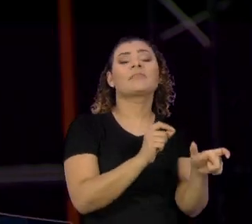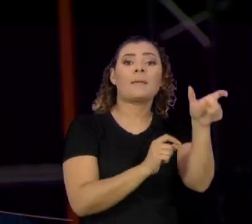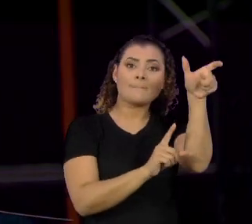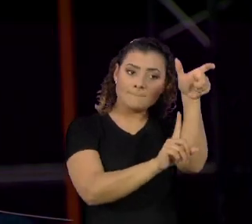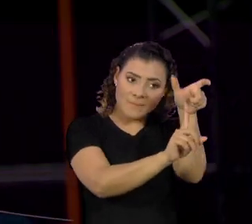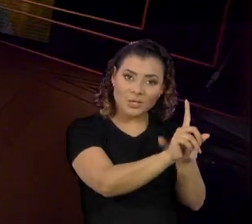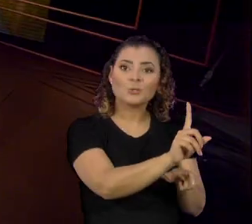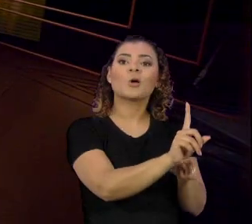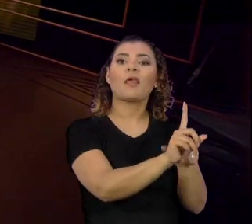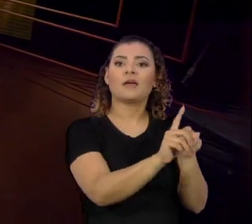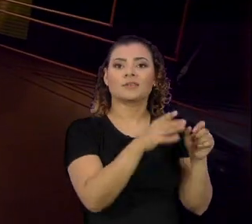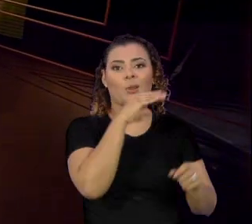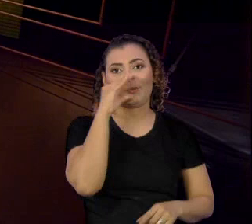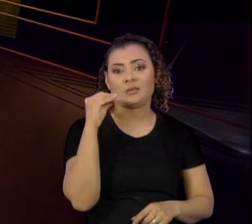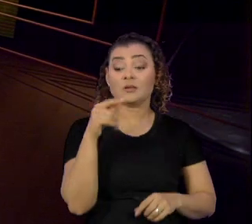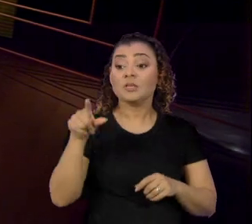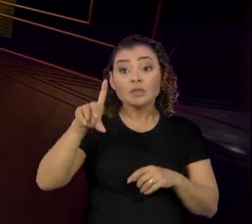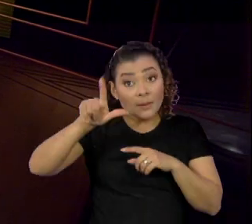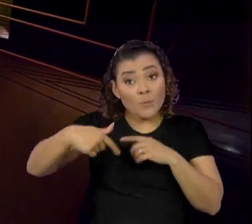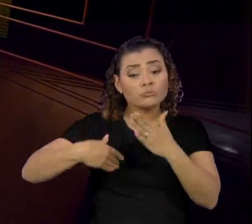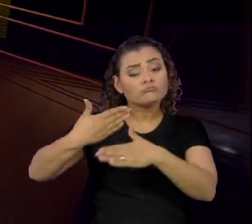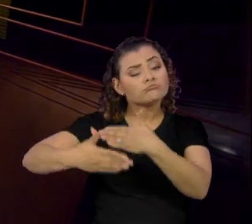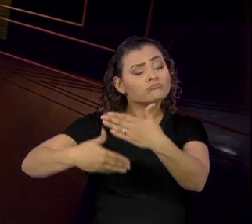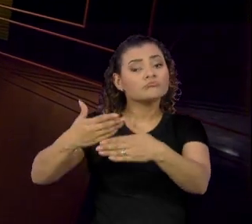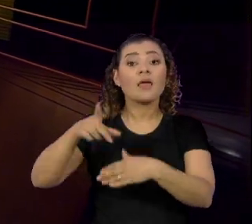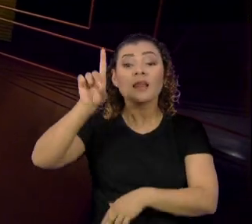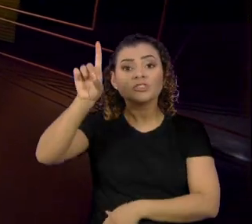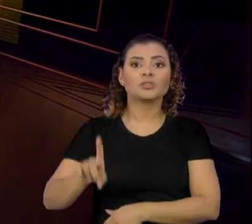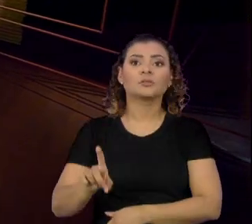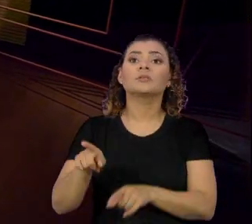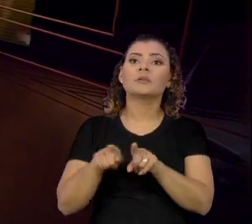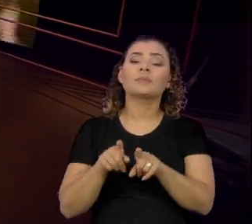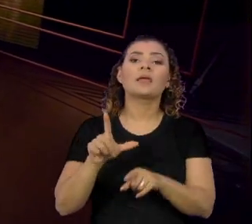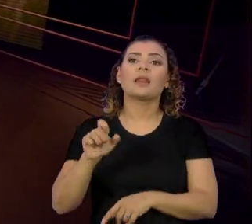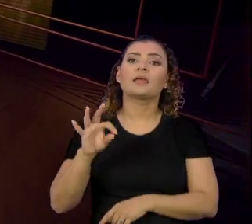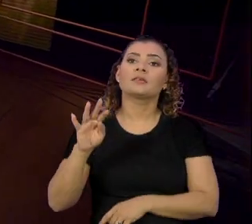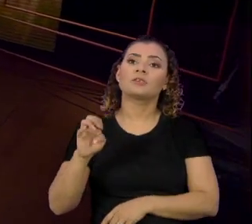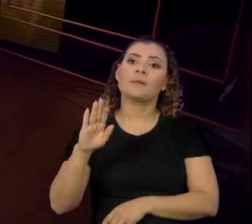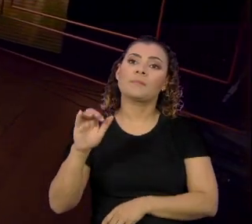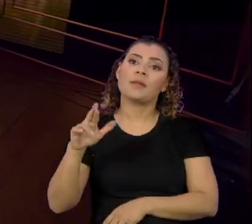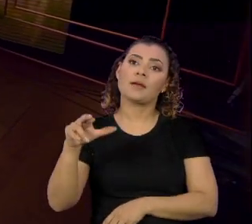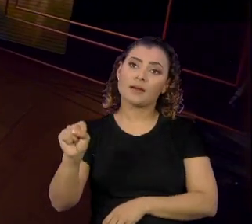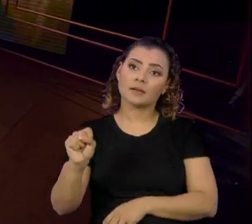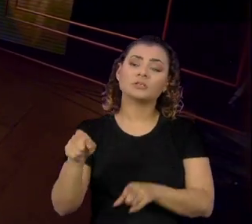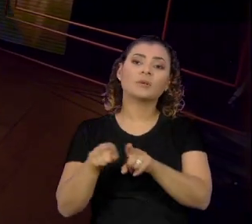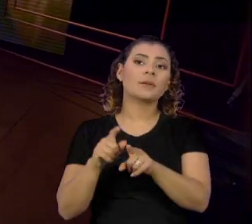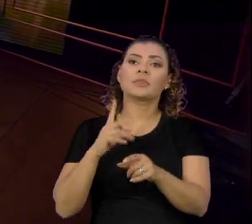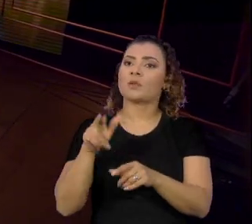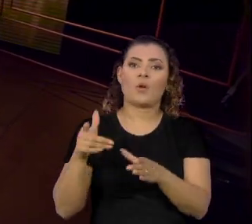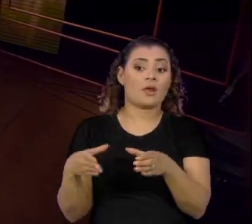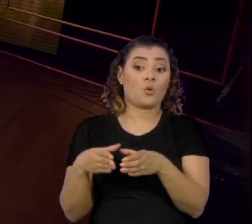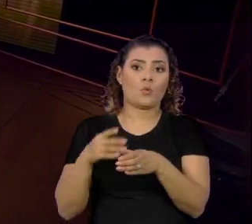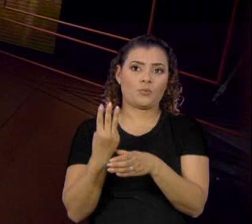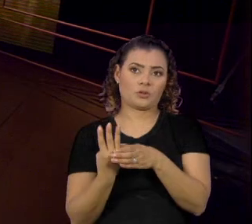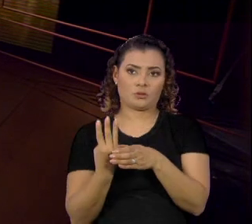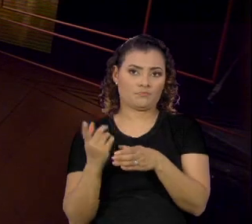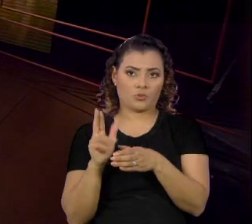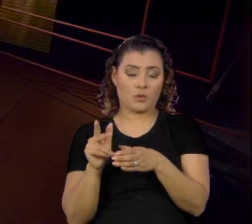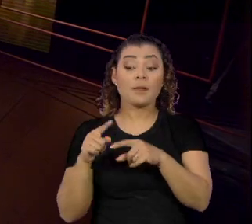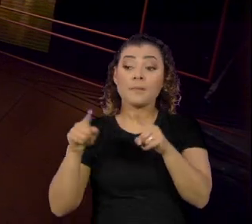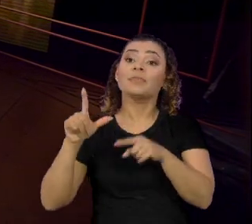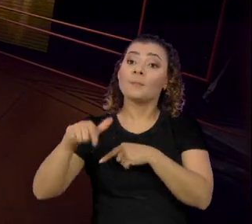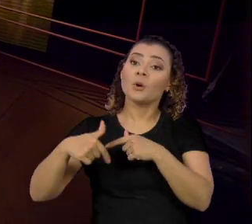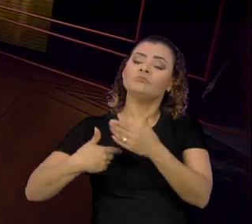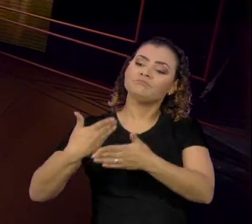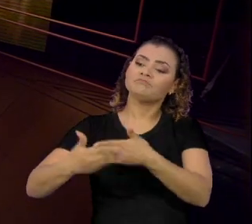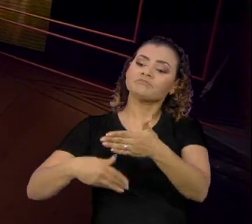ela fez um espetáculo chamado Noites Brancas, que ela me dirigiu, que ainda não era da companhia, e depois, na companhia, ela me dirigiu em